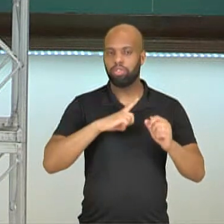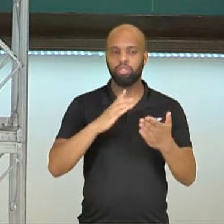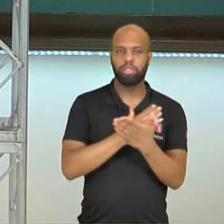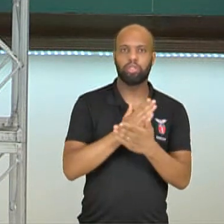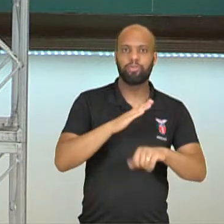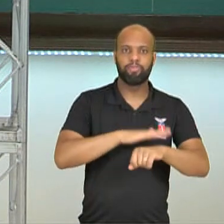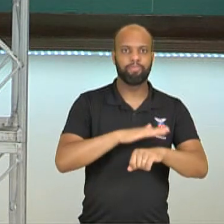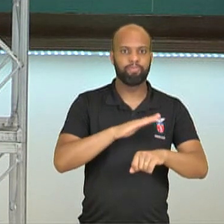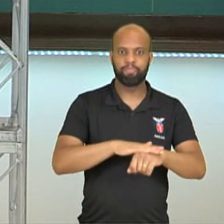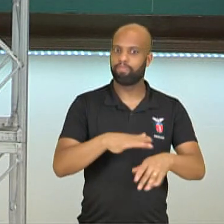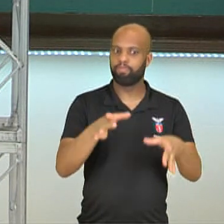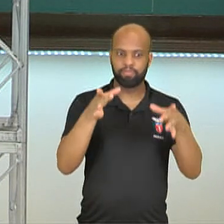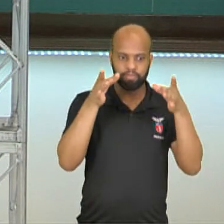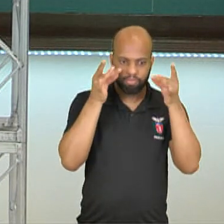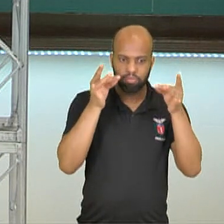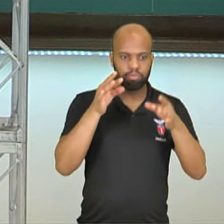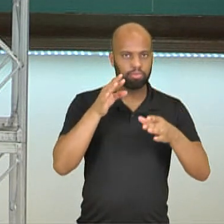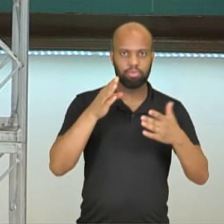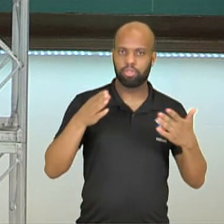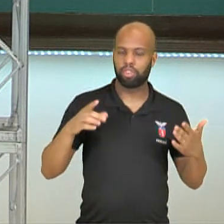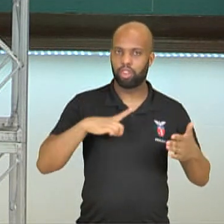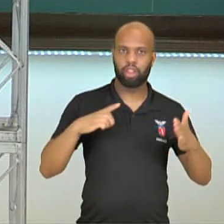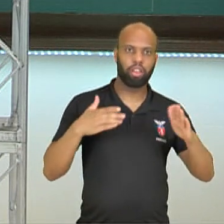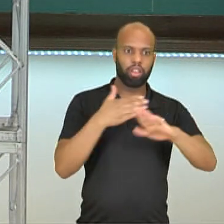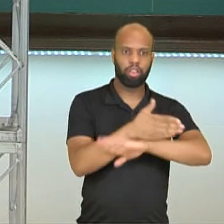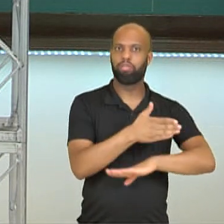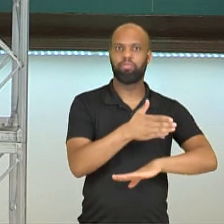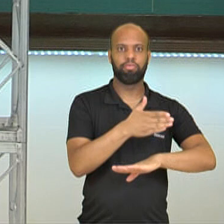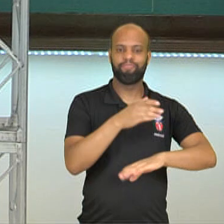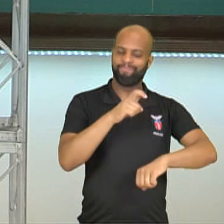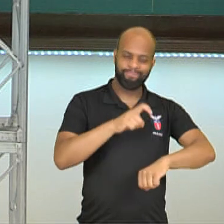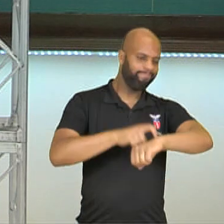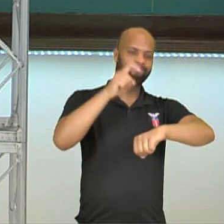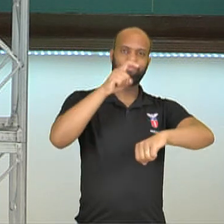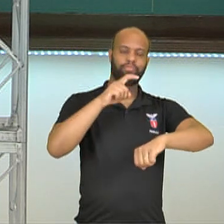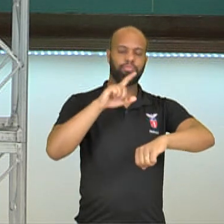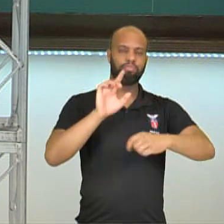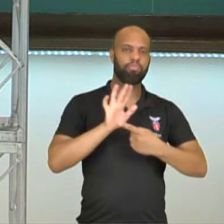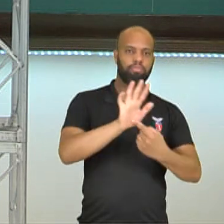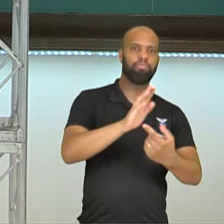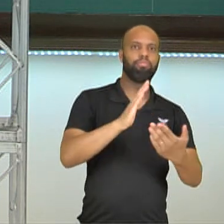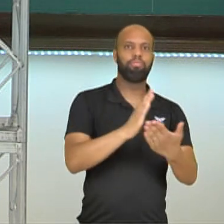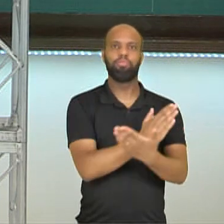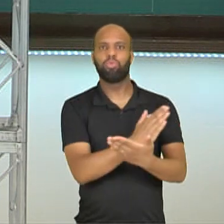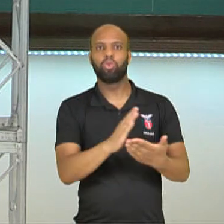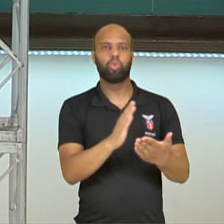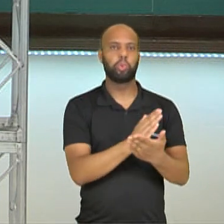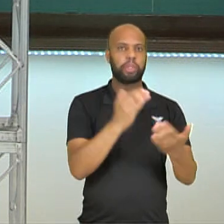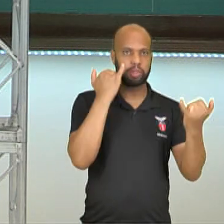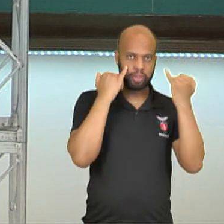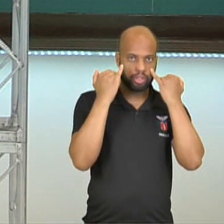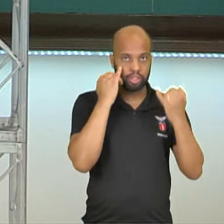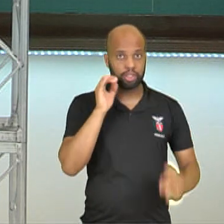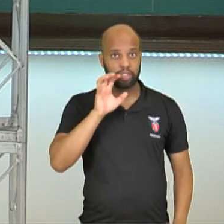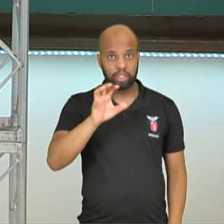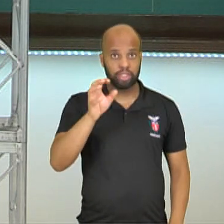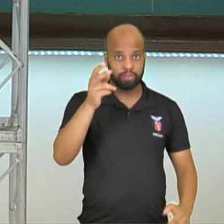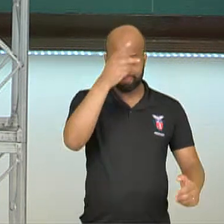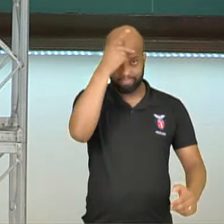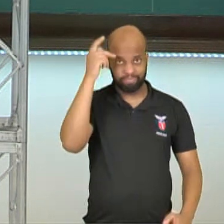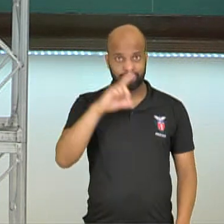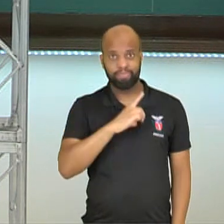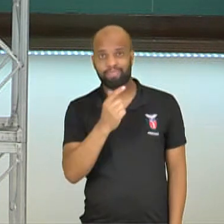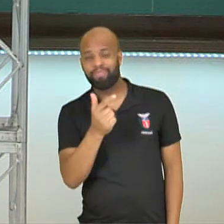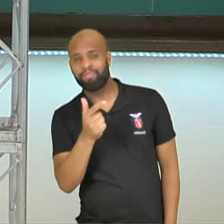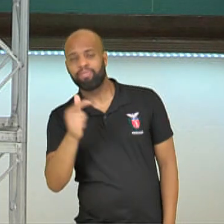momento onde o jornalista, o repórter, entra ao vivo para trazer alguma notícia. E esse repórter encontra-se em